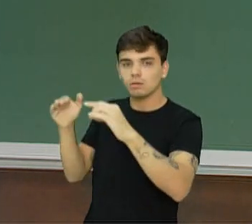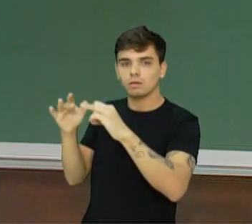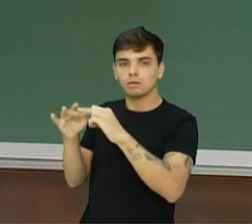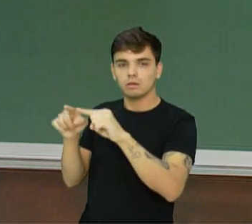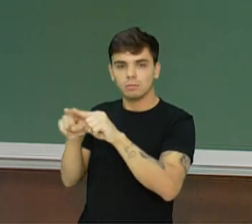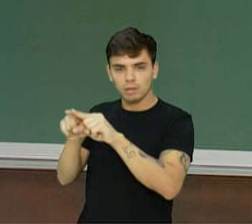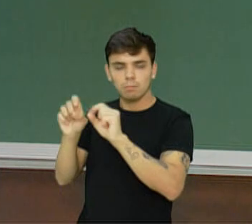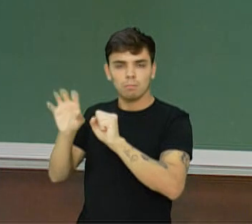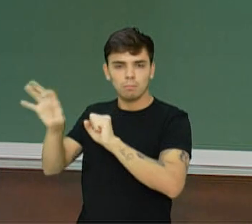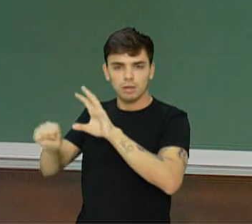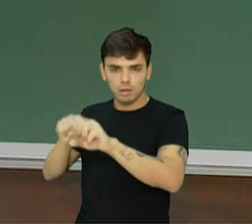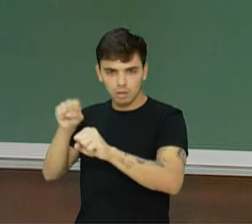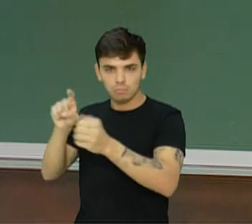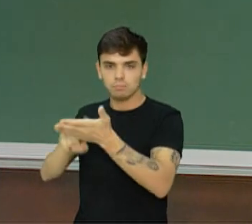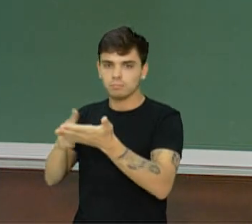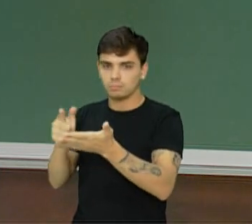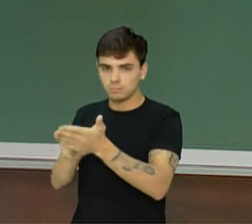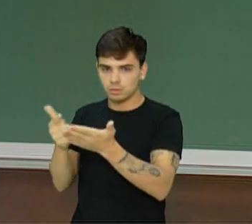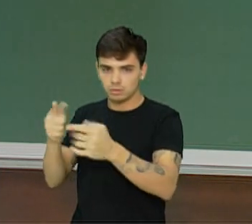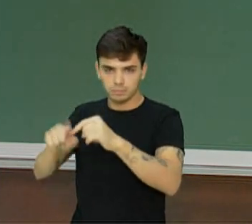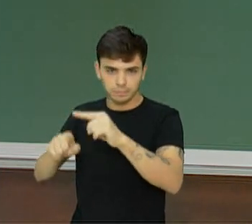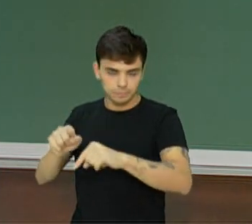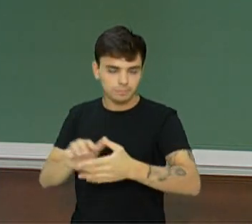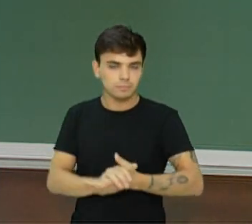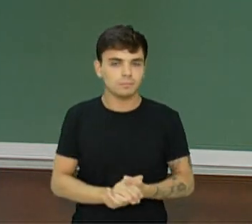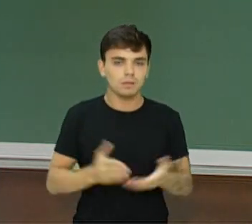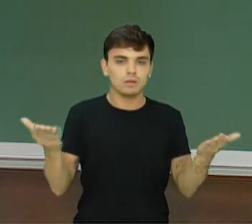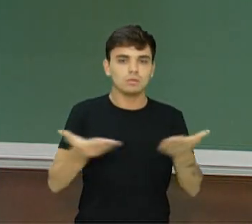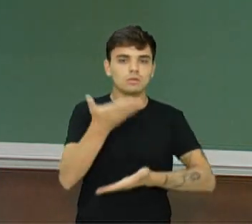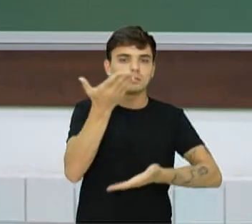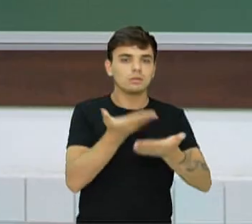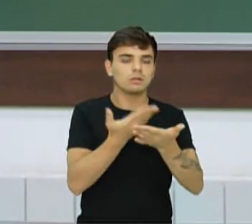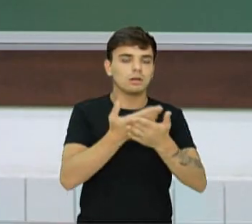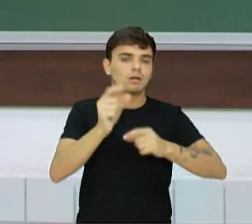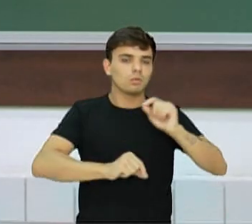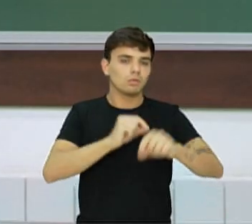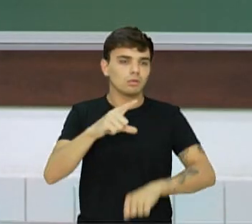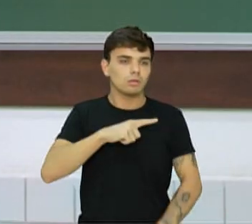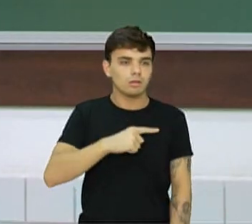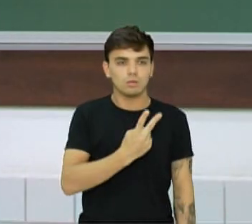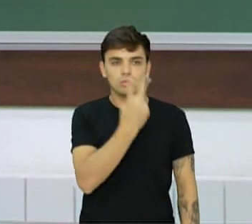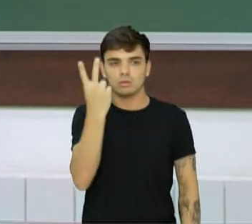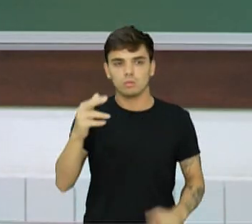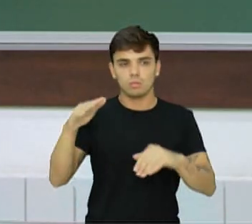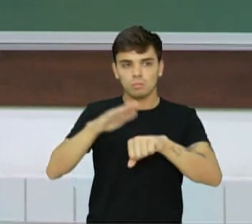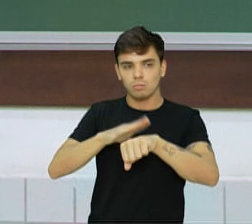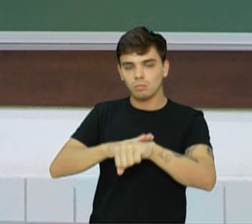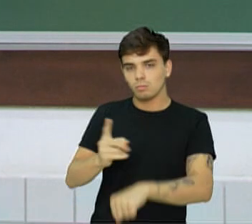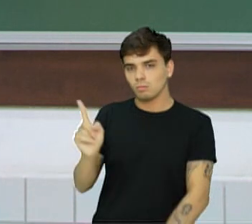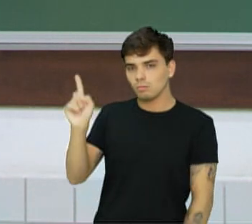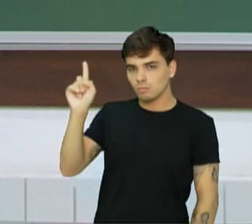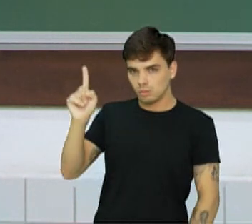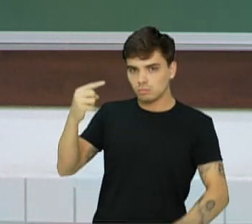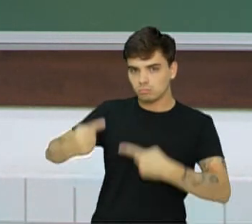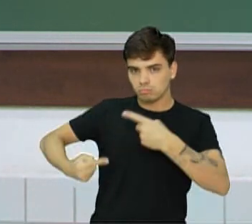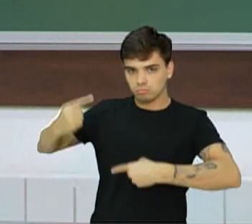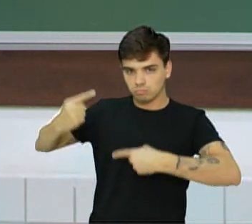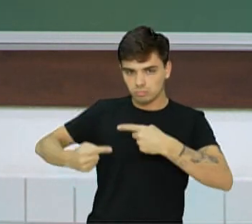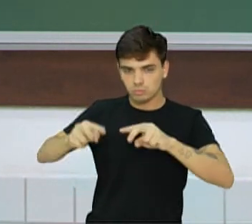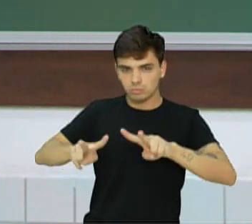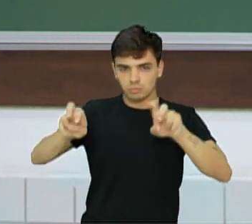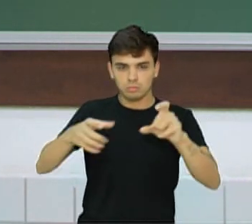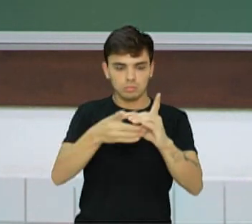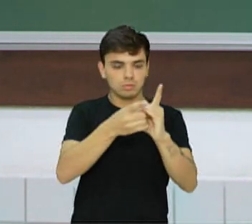as atividades impressas. Na aula de hoje, então, teremos esse segundo momento de discussões